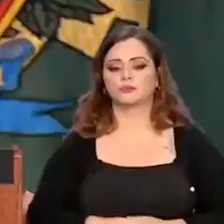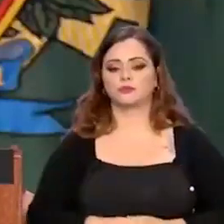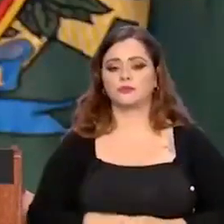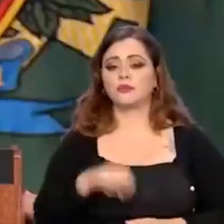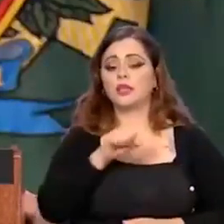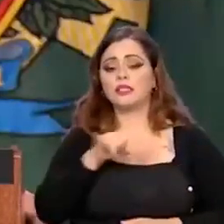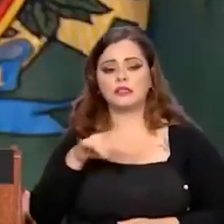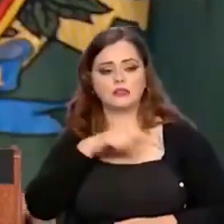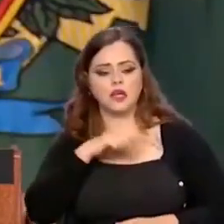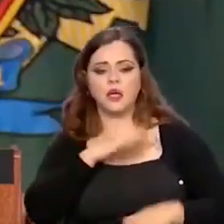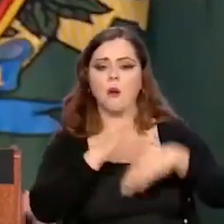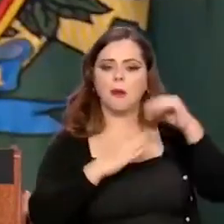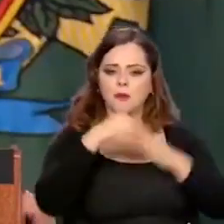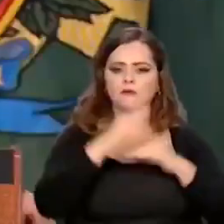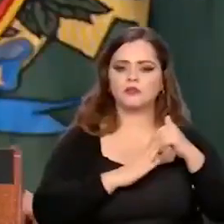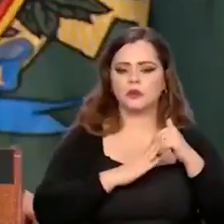Se tem uma profissão